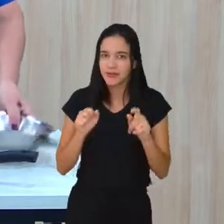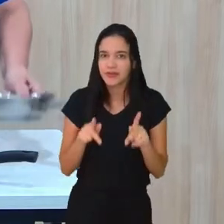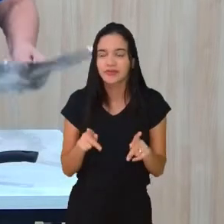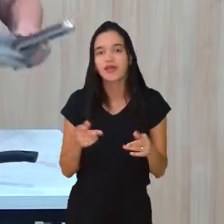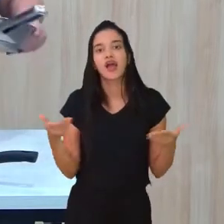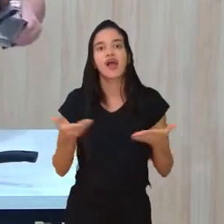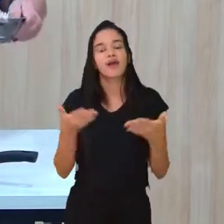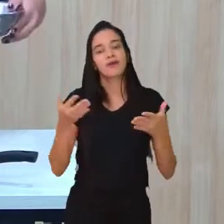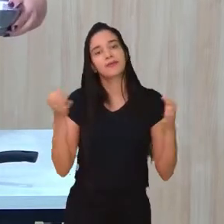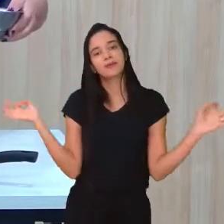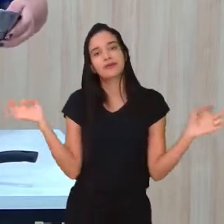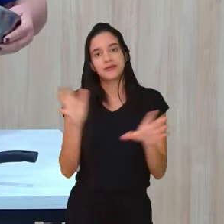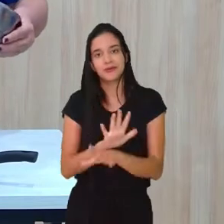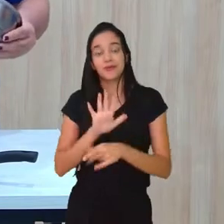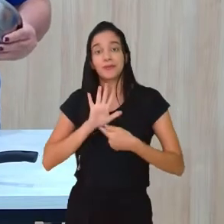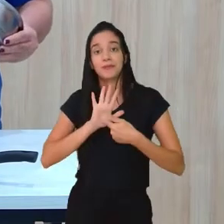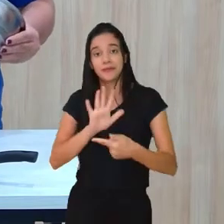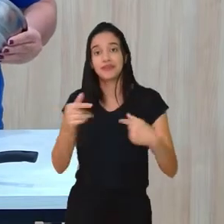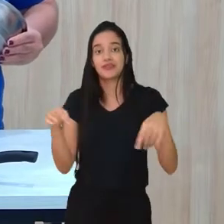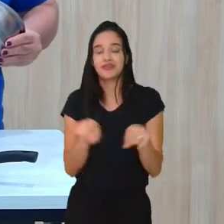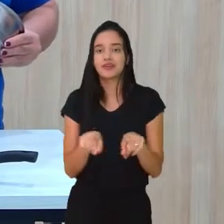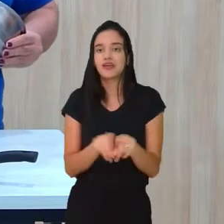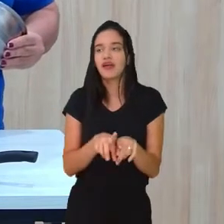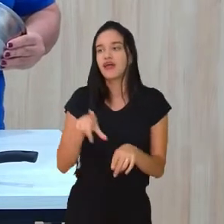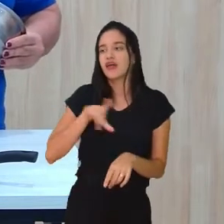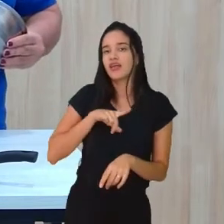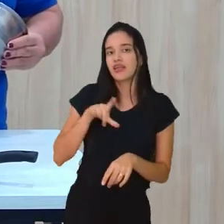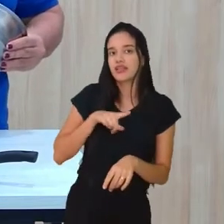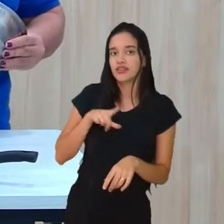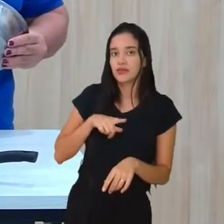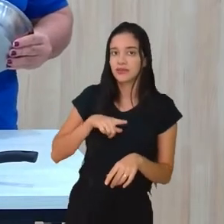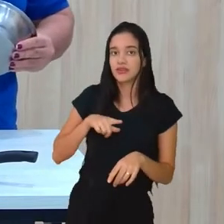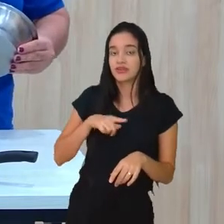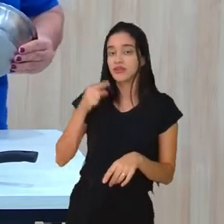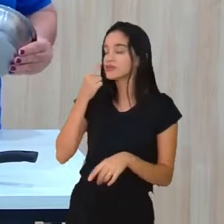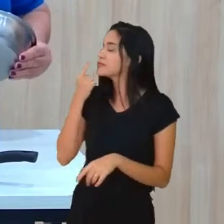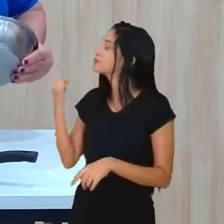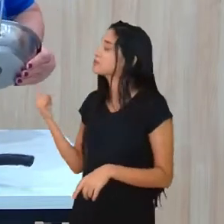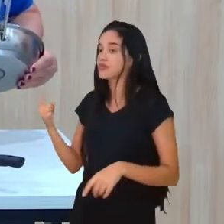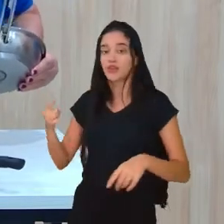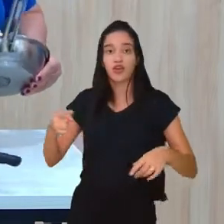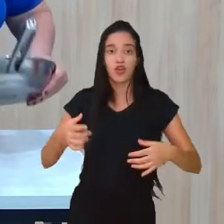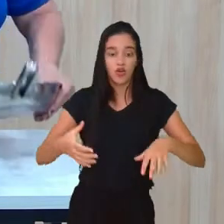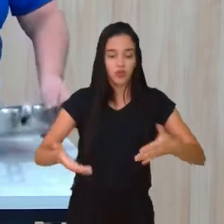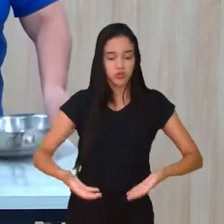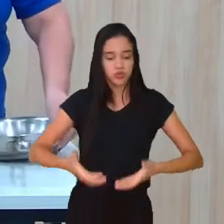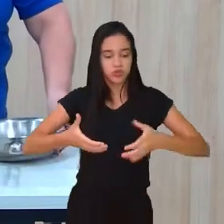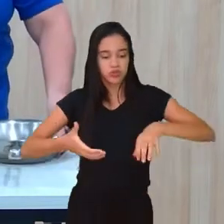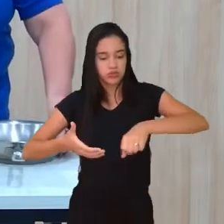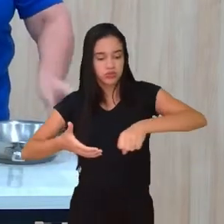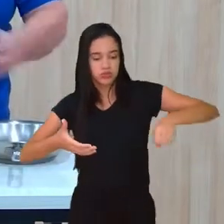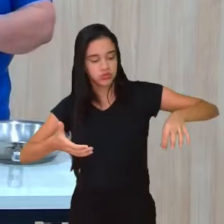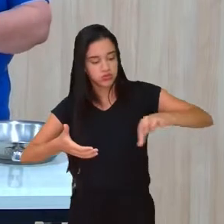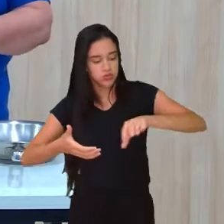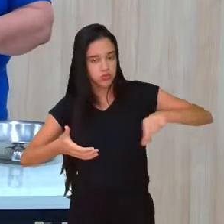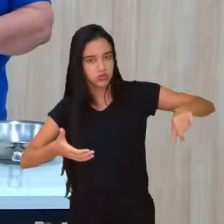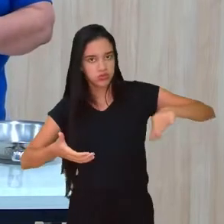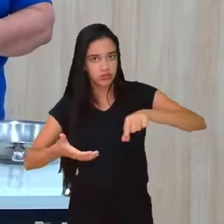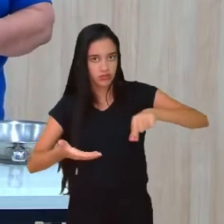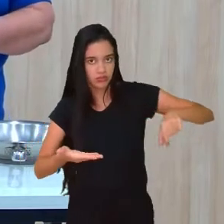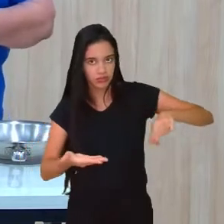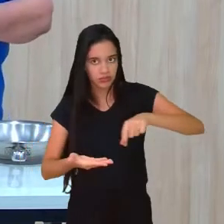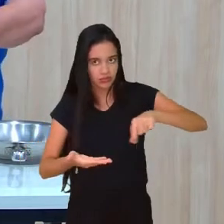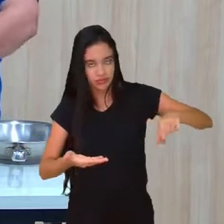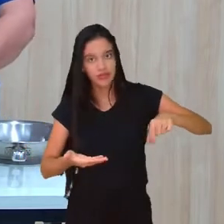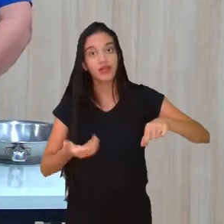Para concluir, mostrar também aqui, ó. Eu tenho essa frigideira com cabo de metal e essa frigideira com cabo de